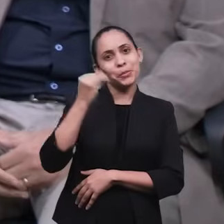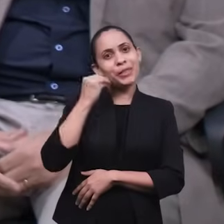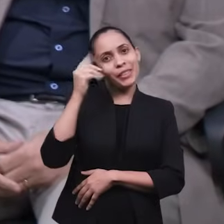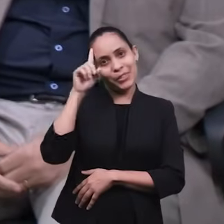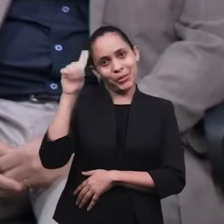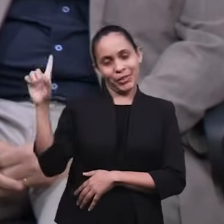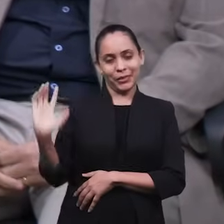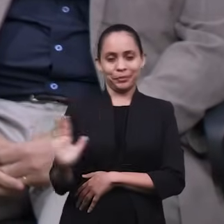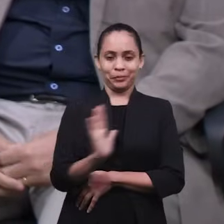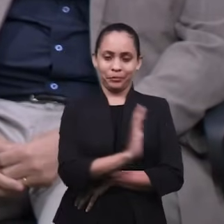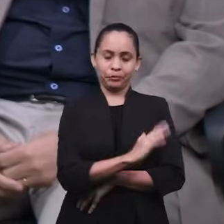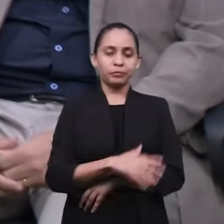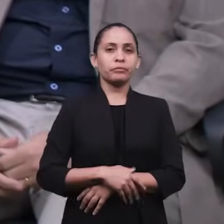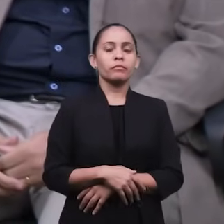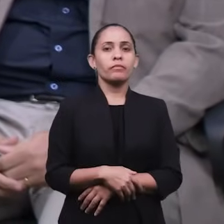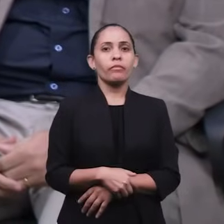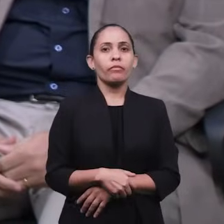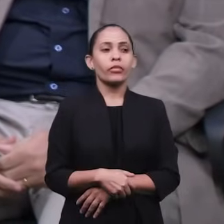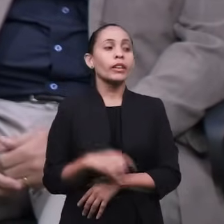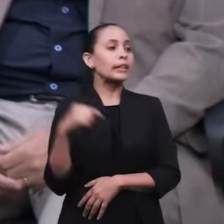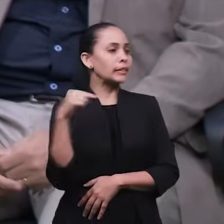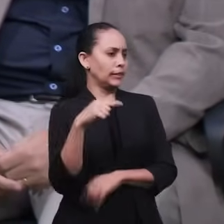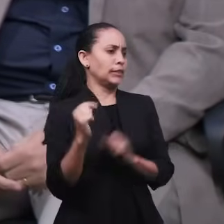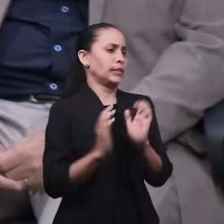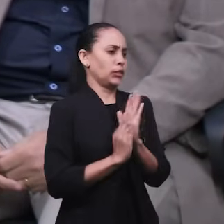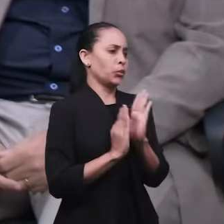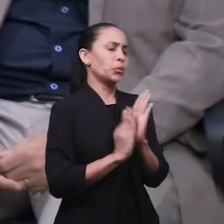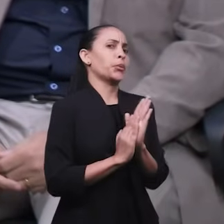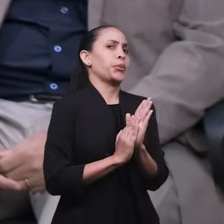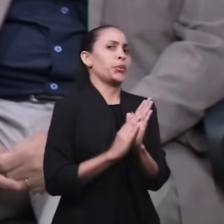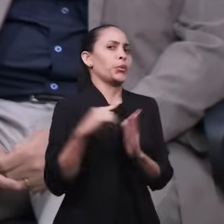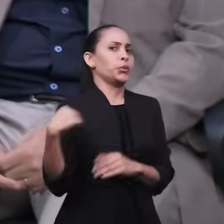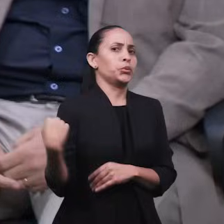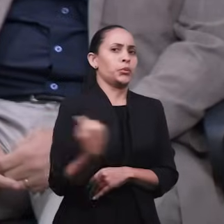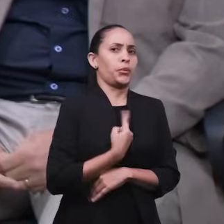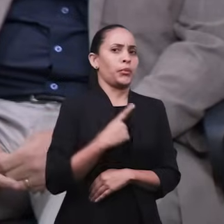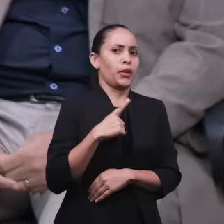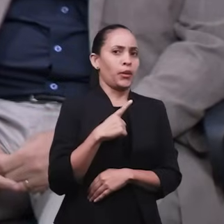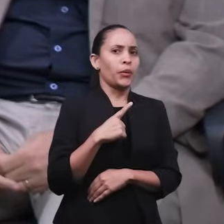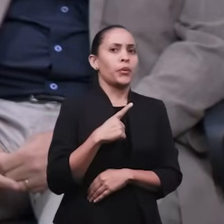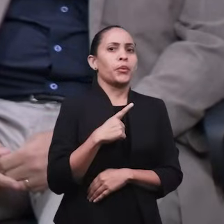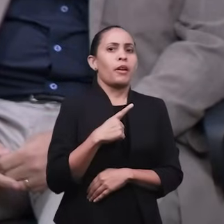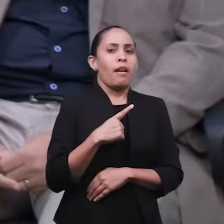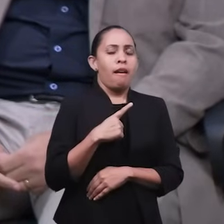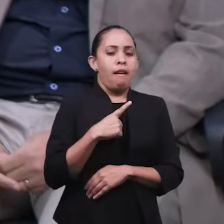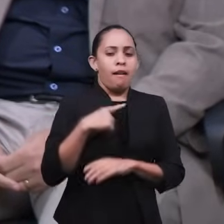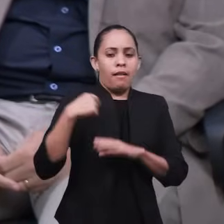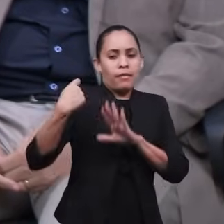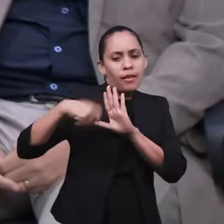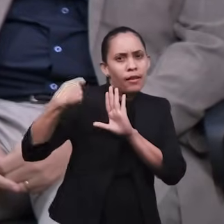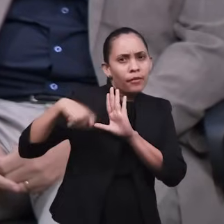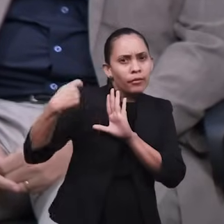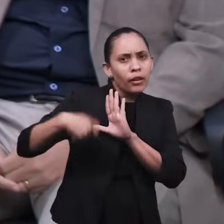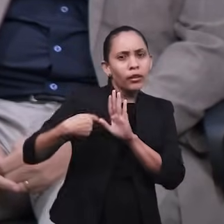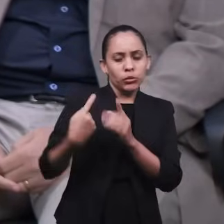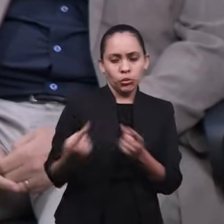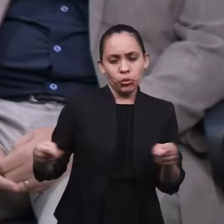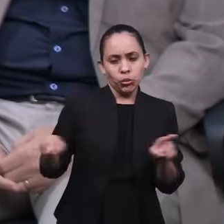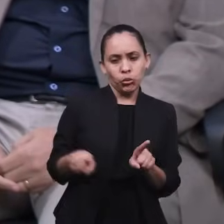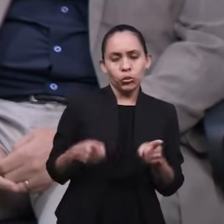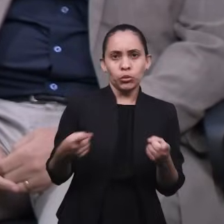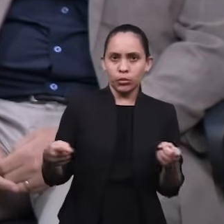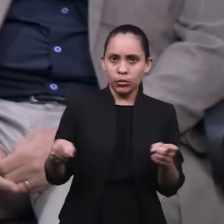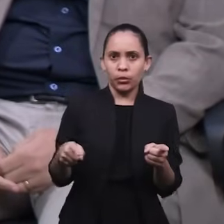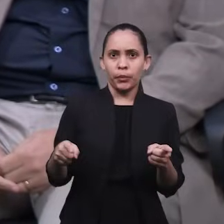com o Senhor. Inclusive, esse louvor, nós estamos em um processo de gravação dele. Os instrumentos